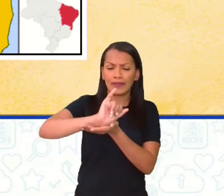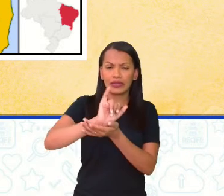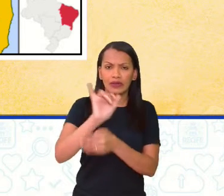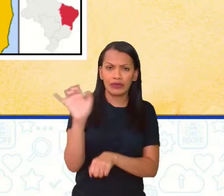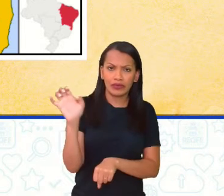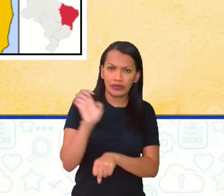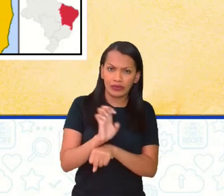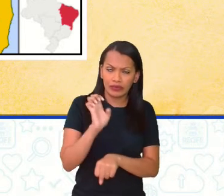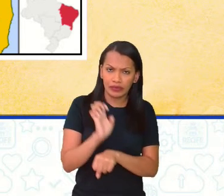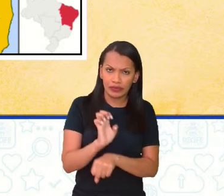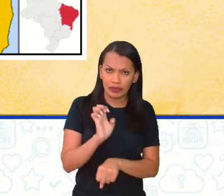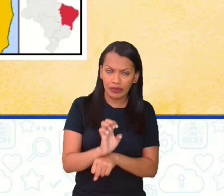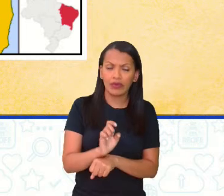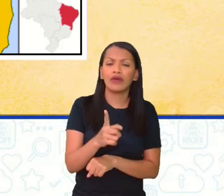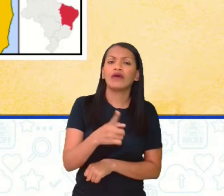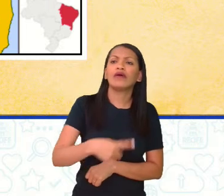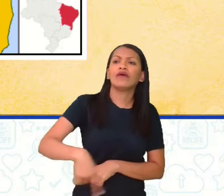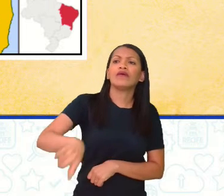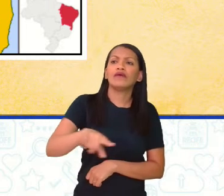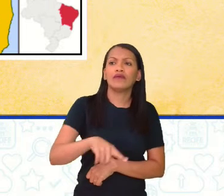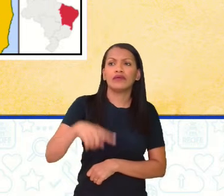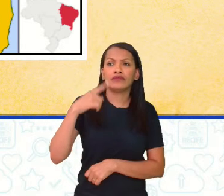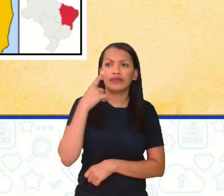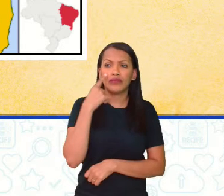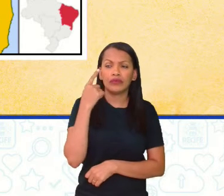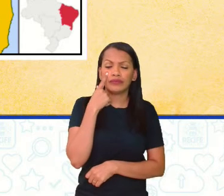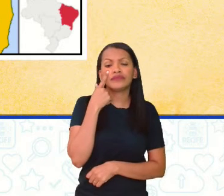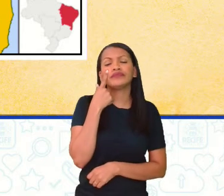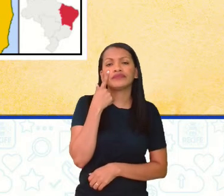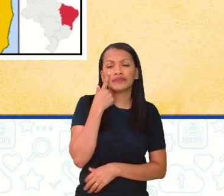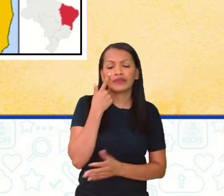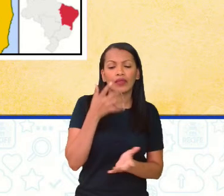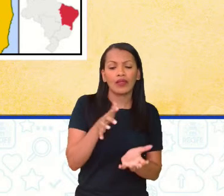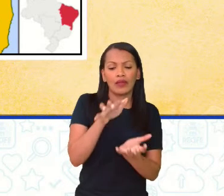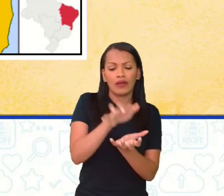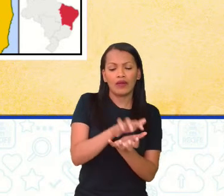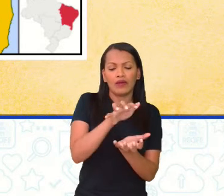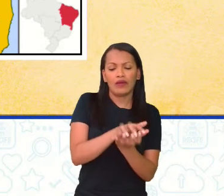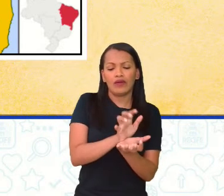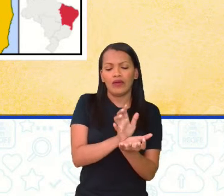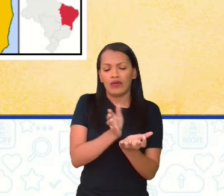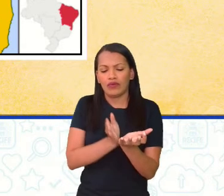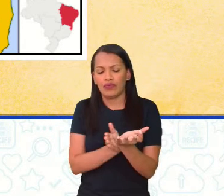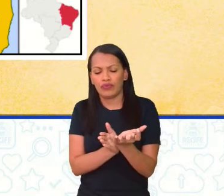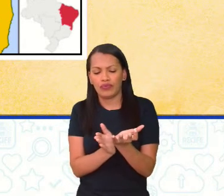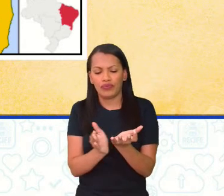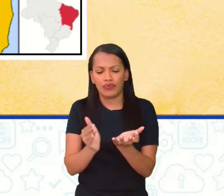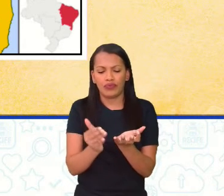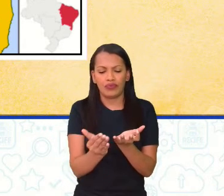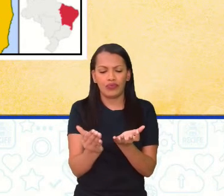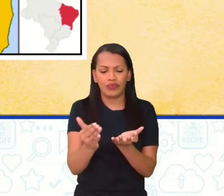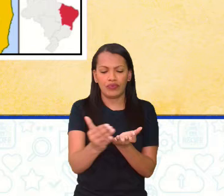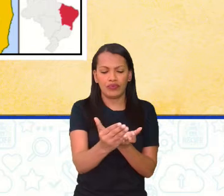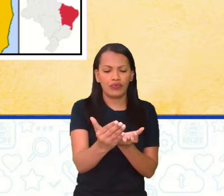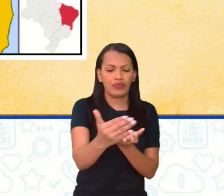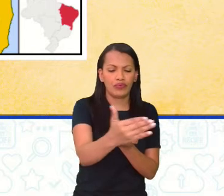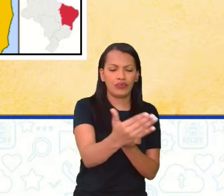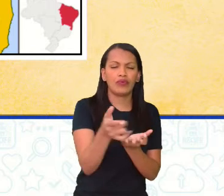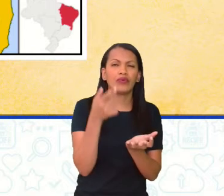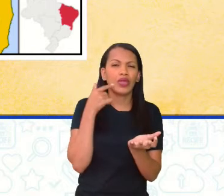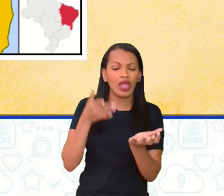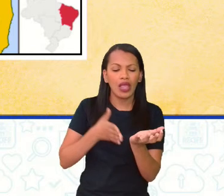professor. Então, essa região que vai beirar aqui o nosso queridíssimo Oceano Atlântico, nessa faixa bem mais litorânea, com a presença do